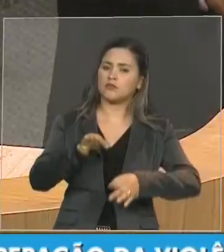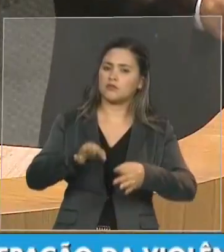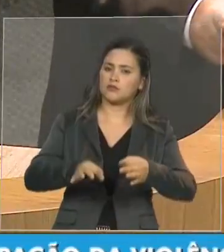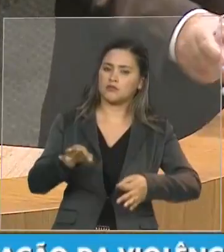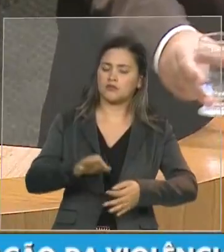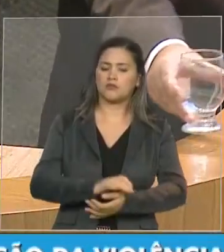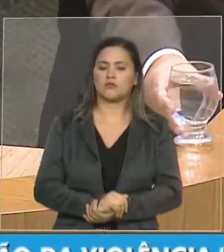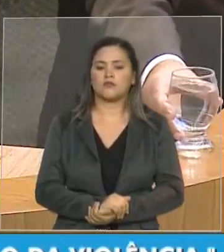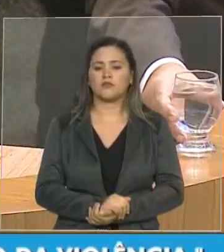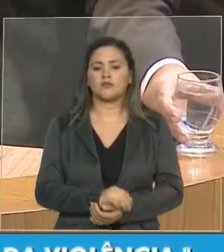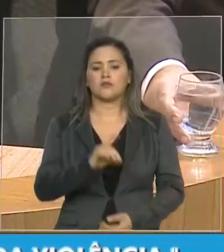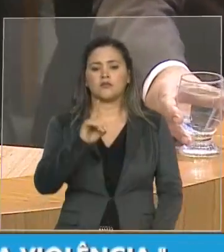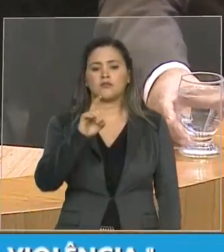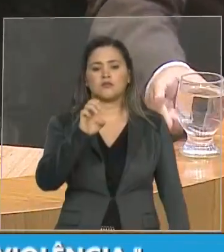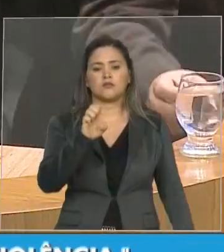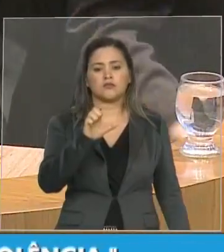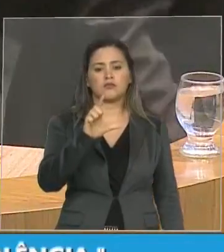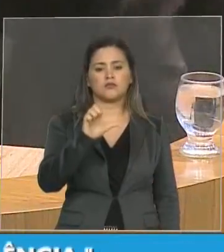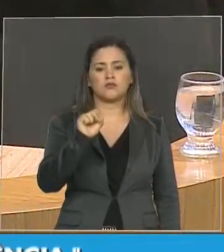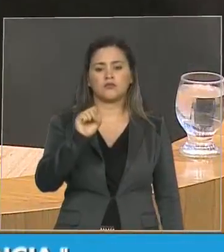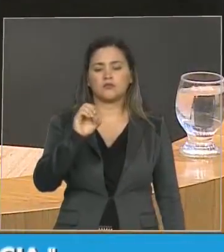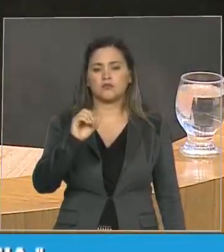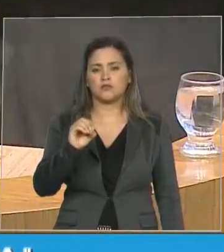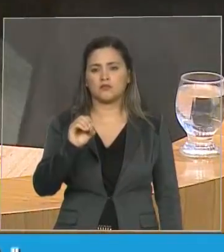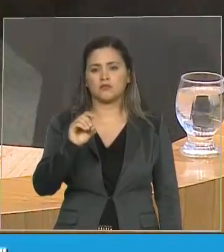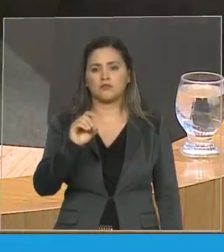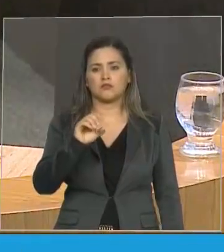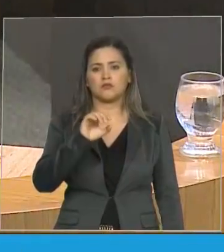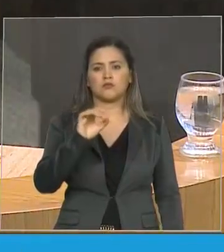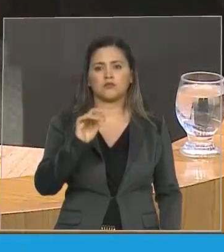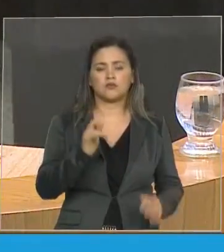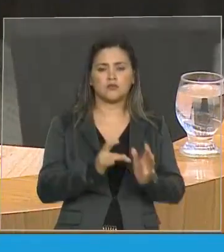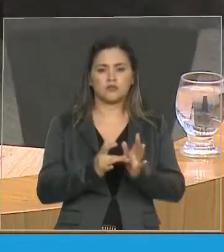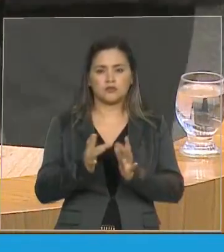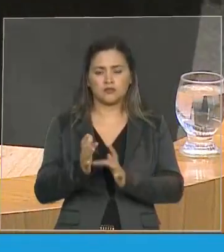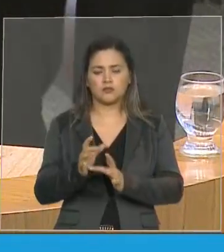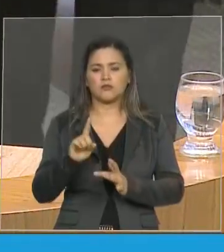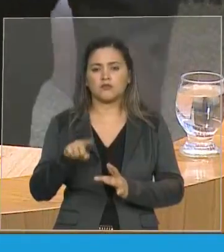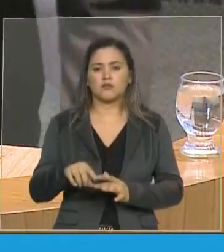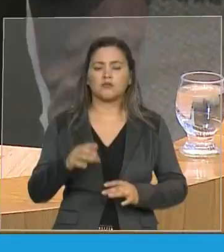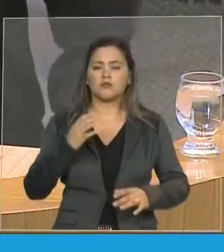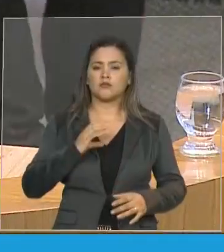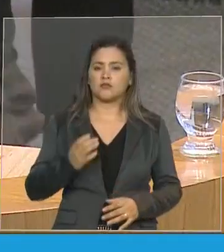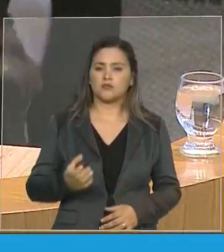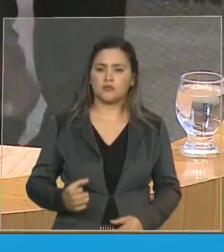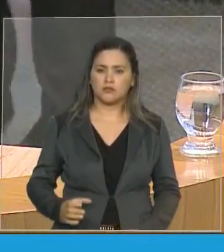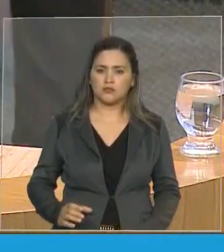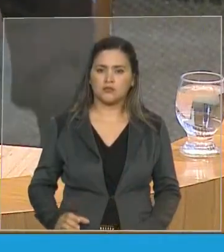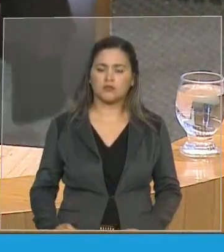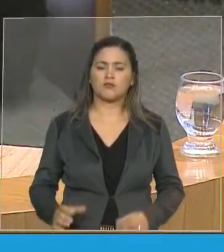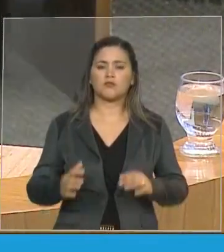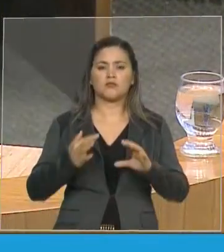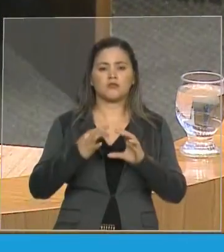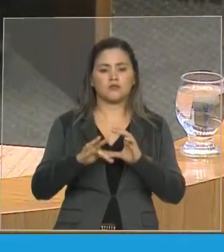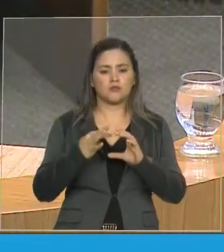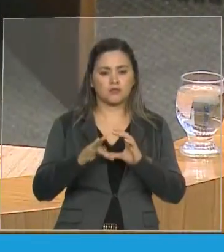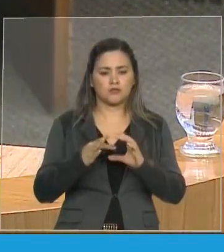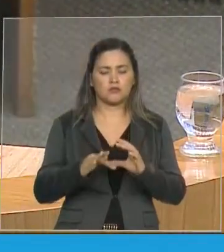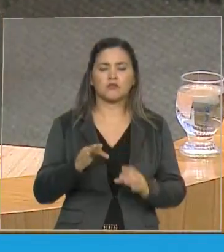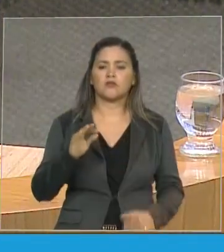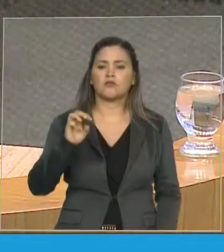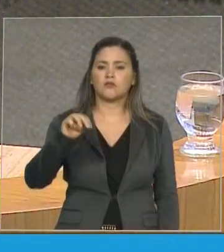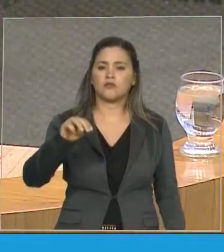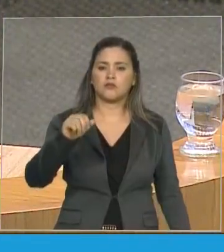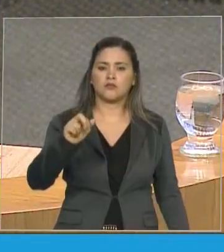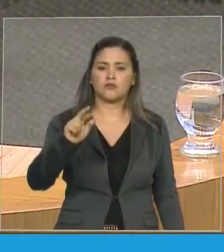de Jesus, que é o coordenador arquidiocesano de campanhas, a senhora Marta Bispo, secretária executiva